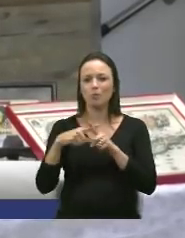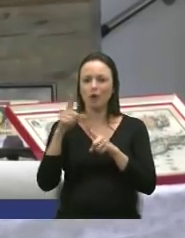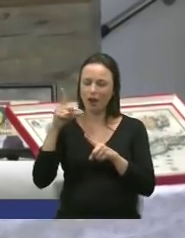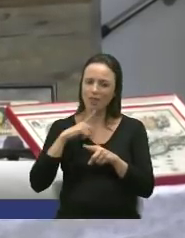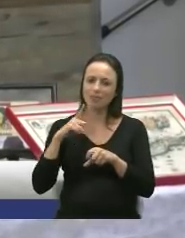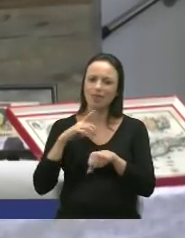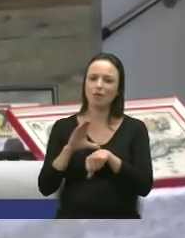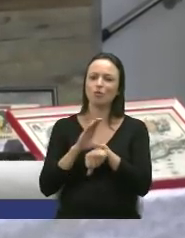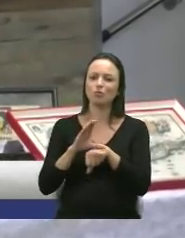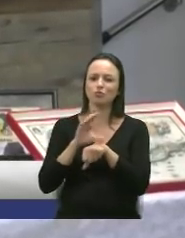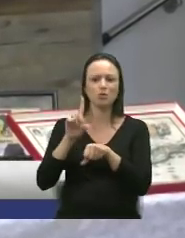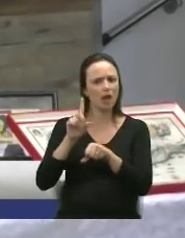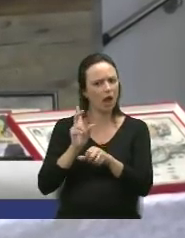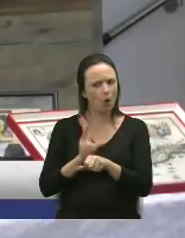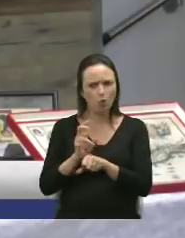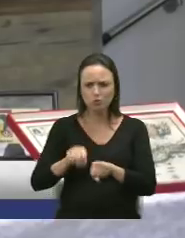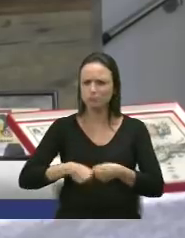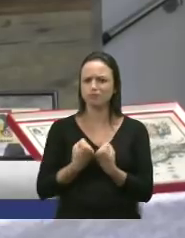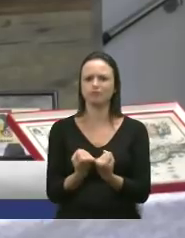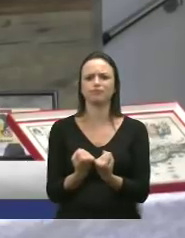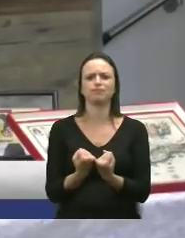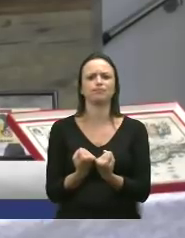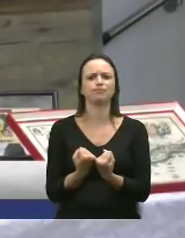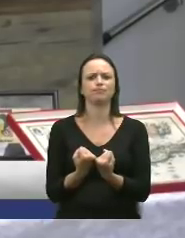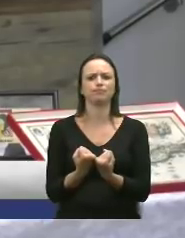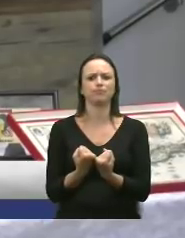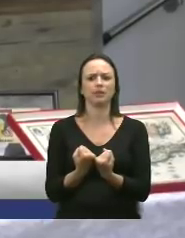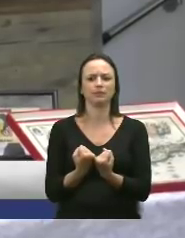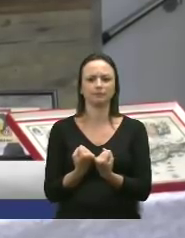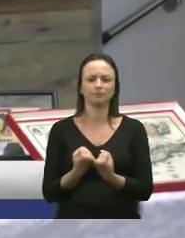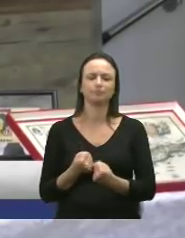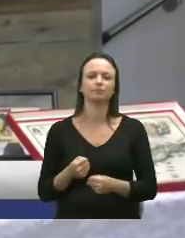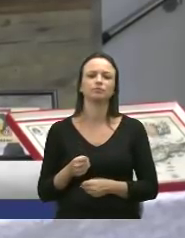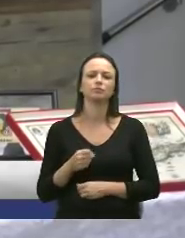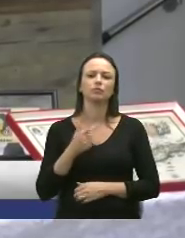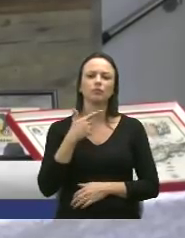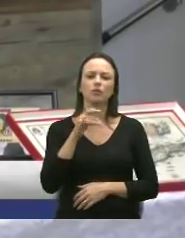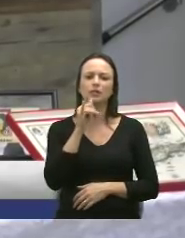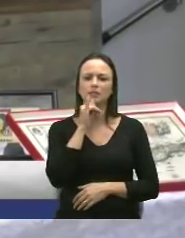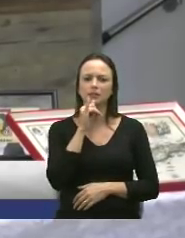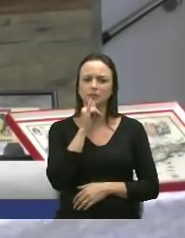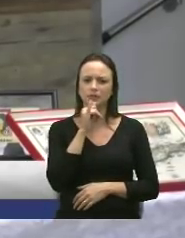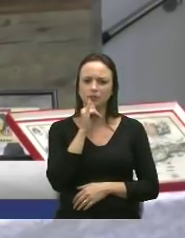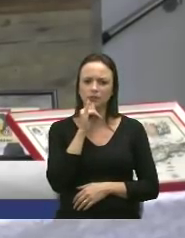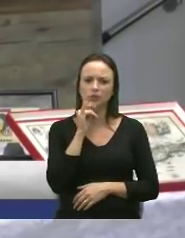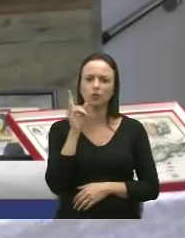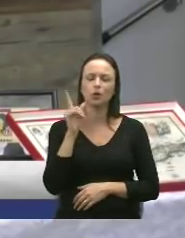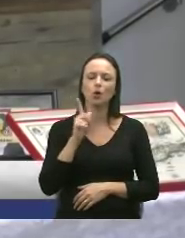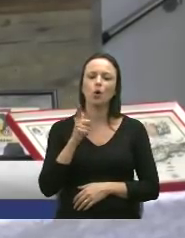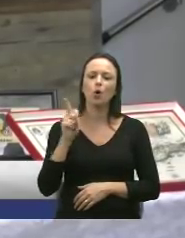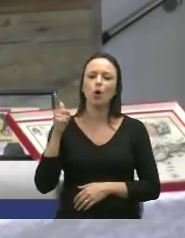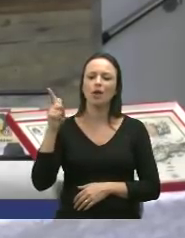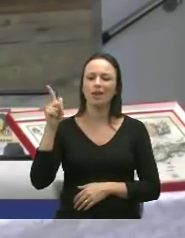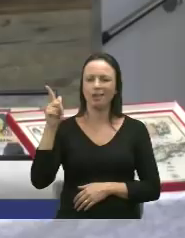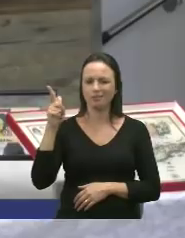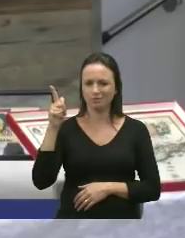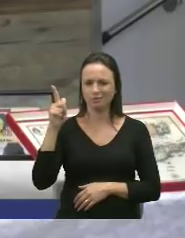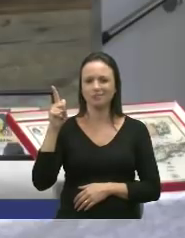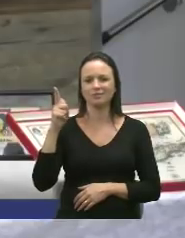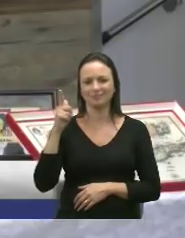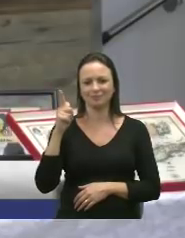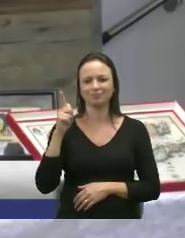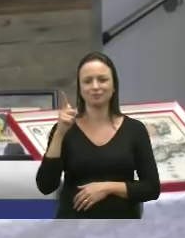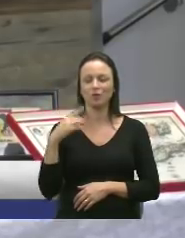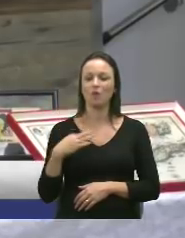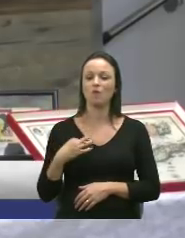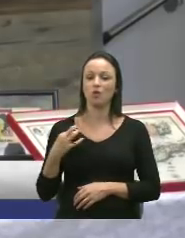eles resistiram. Lá eles resistiram. Outro exemplo seria de Goiás, voluntários goianos que vieram